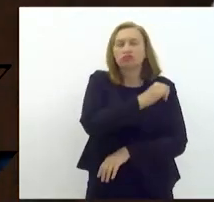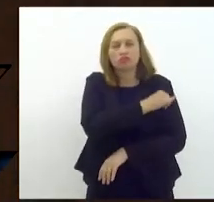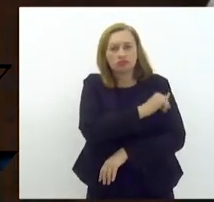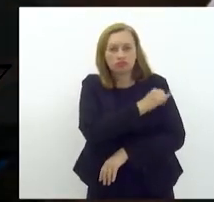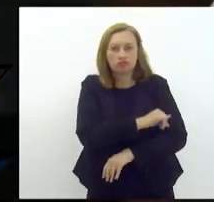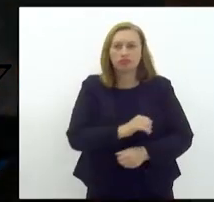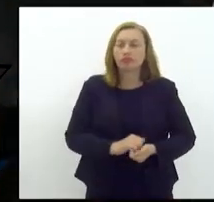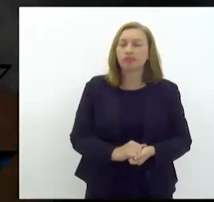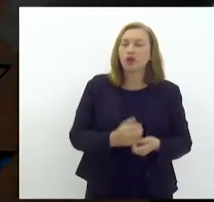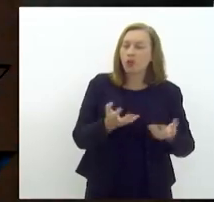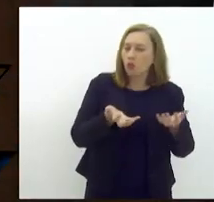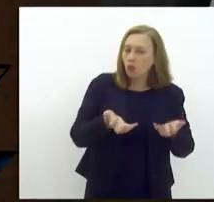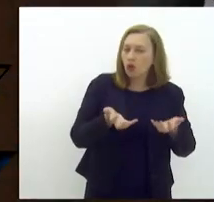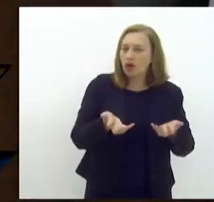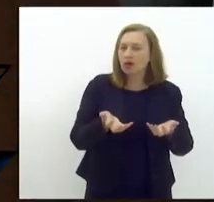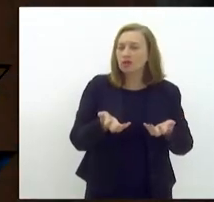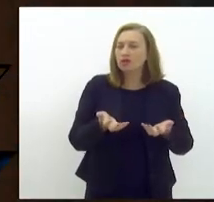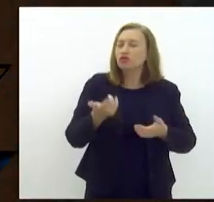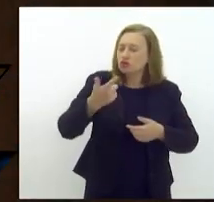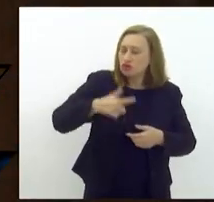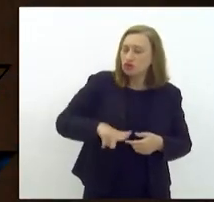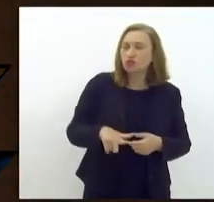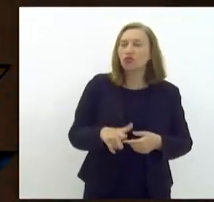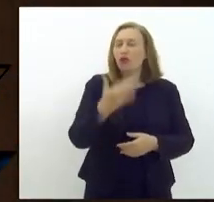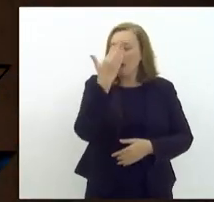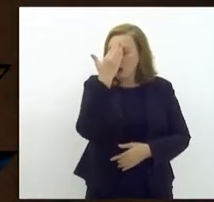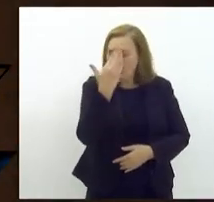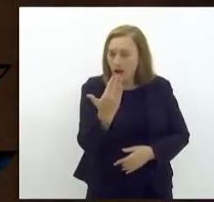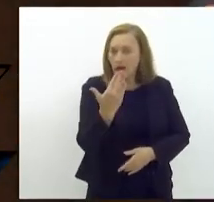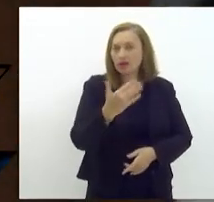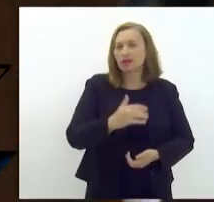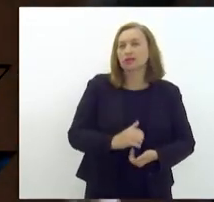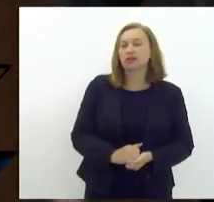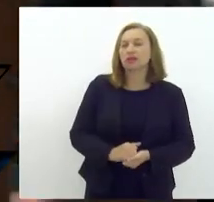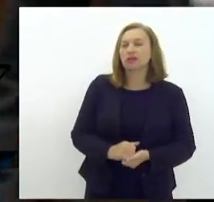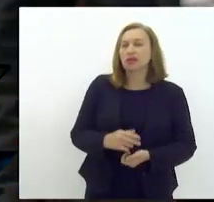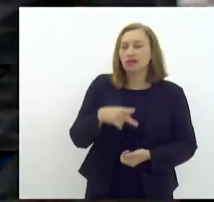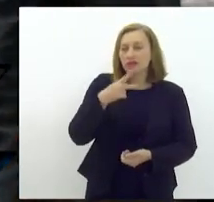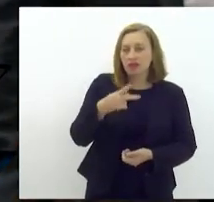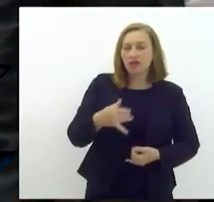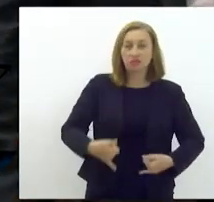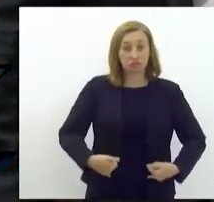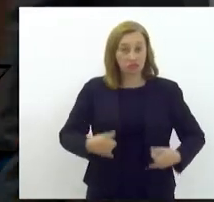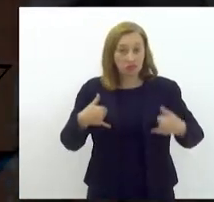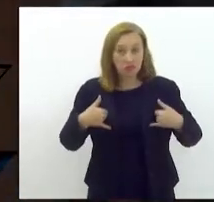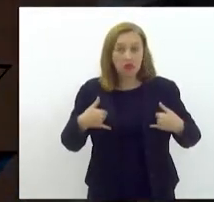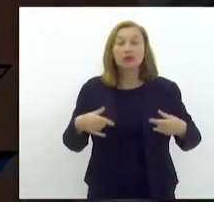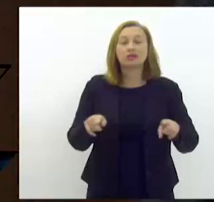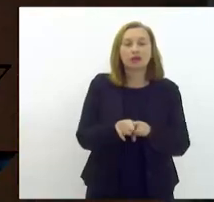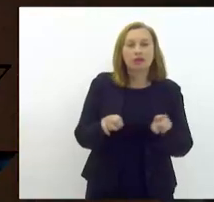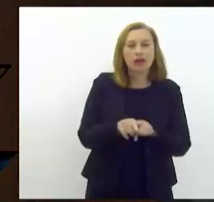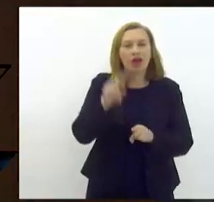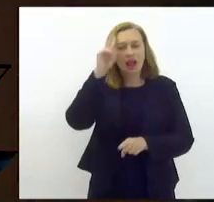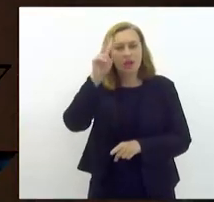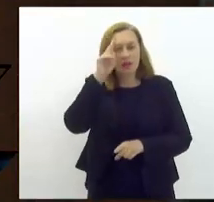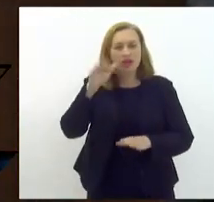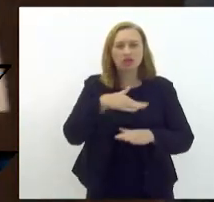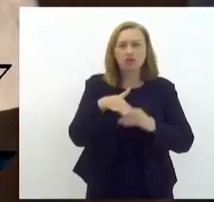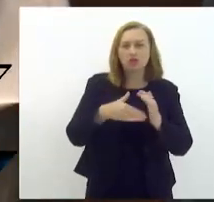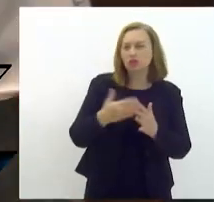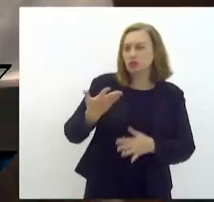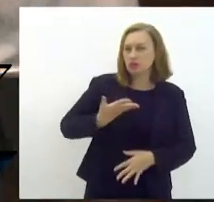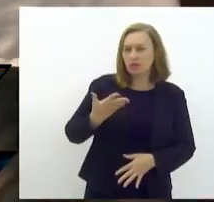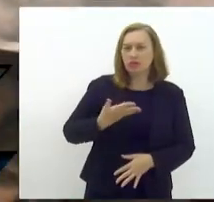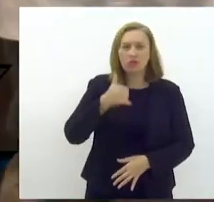então eu quero mais uma vez agradecer e dizer que Fico muito honrado e também lembrar todos os amigos